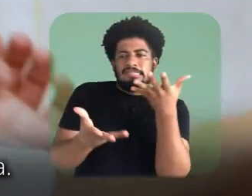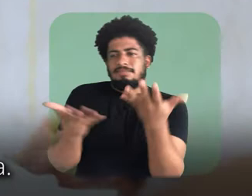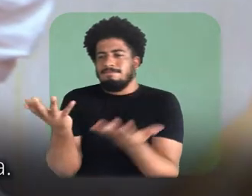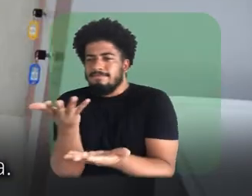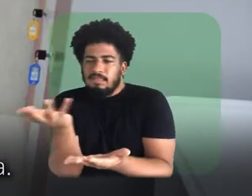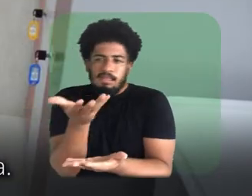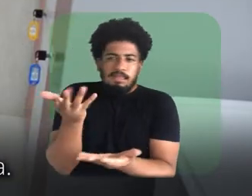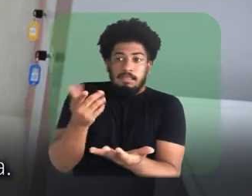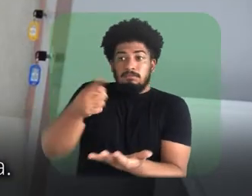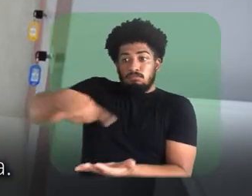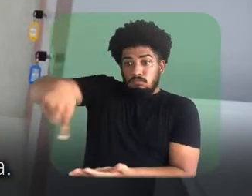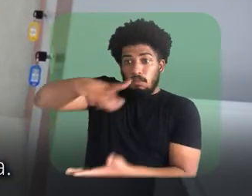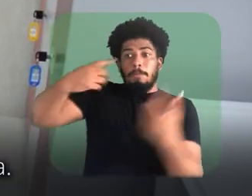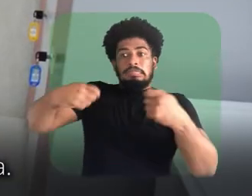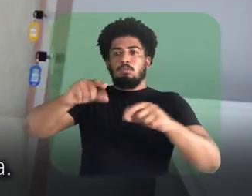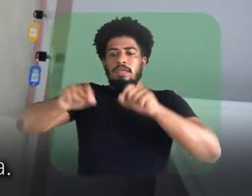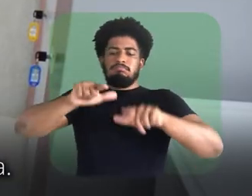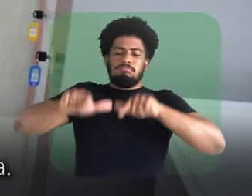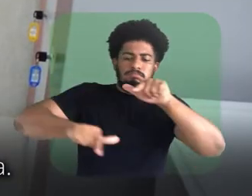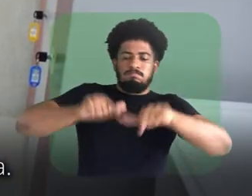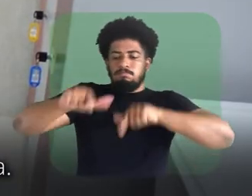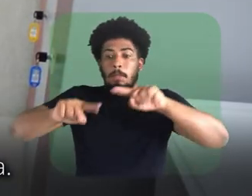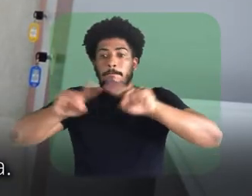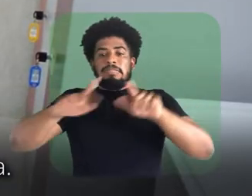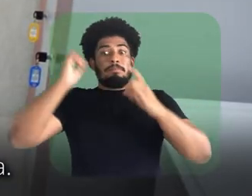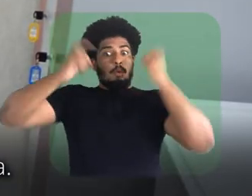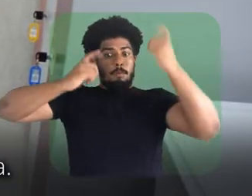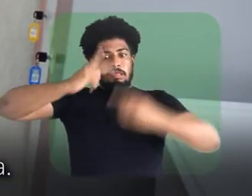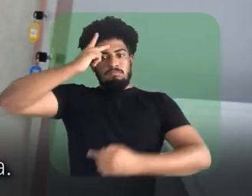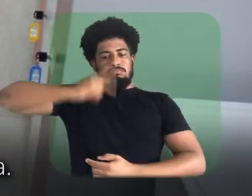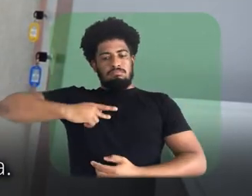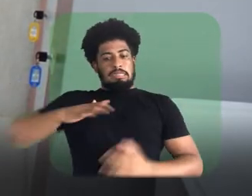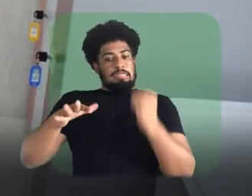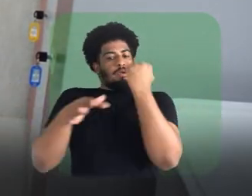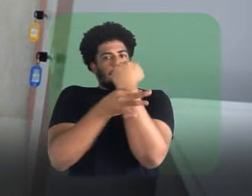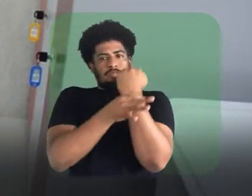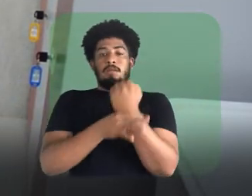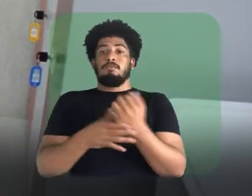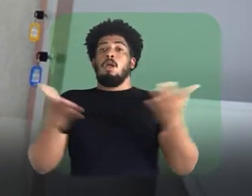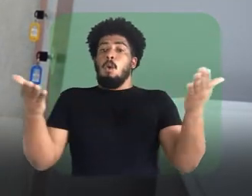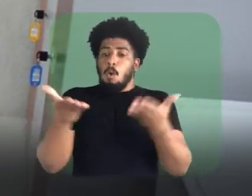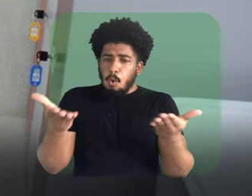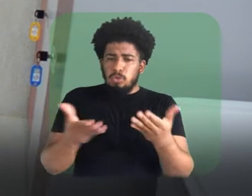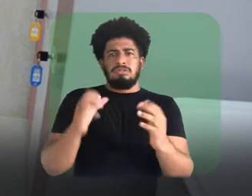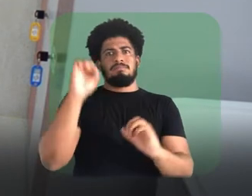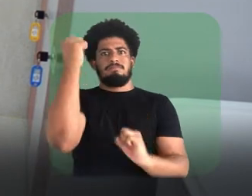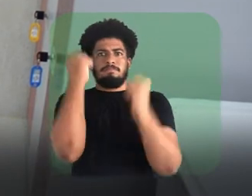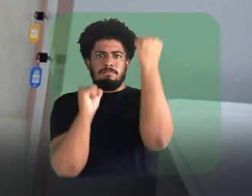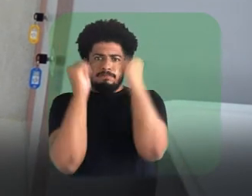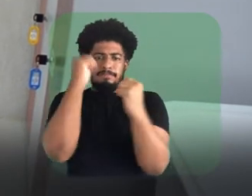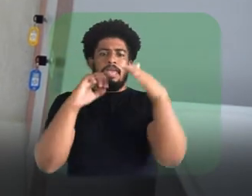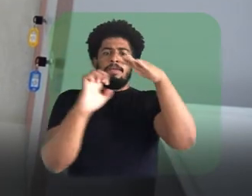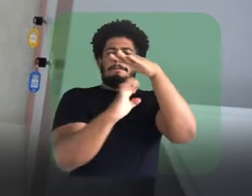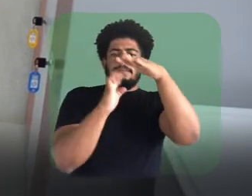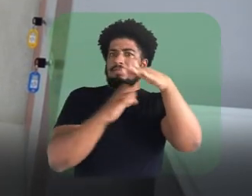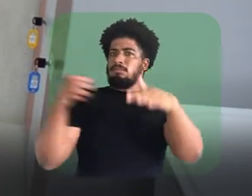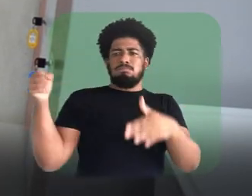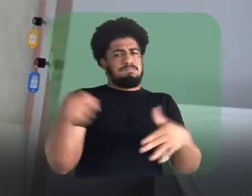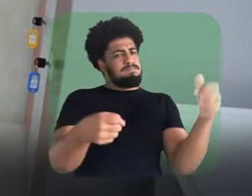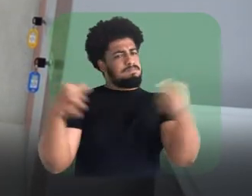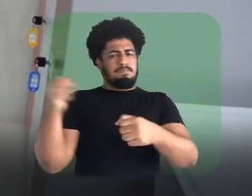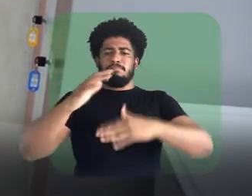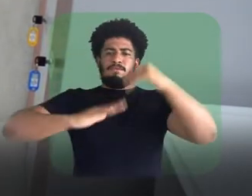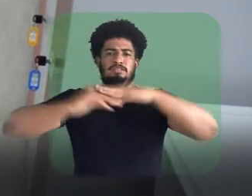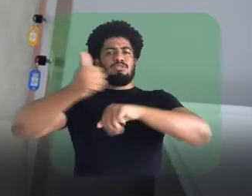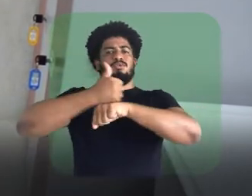cada colaborador para que ele seja feita aquela atividade voltada para a segurança. E hoje em dia, as indústrias, as empresas requisitam